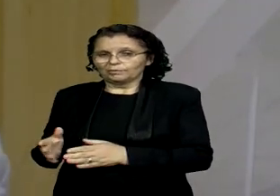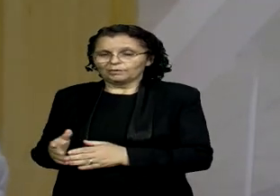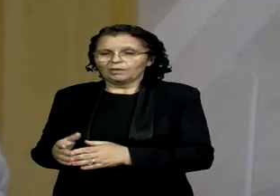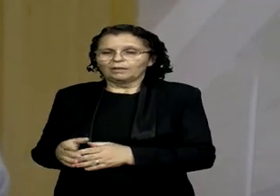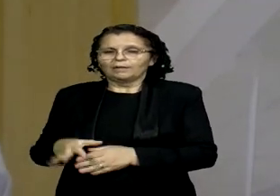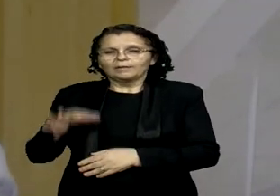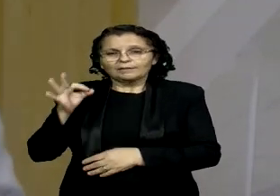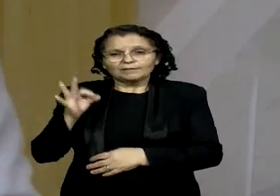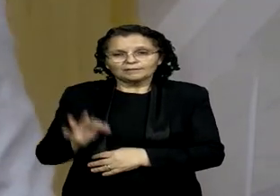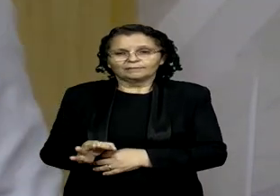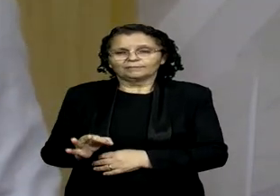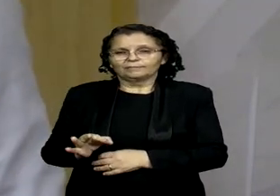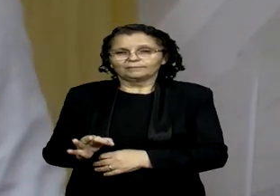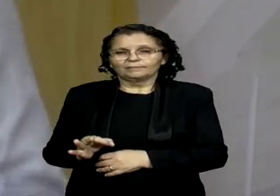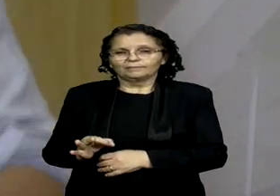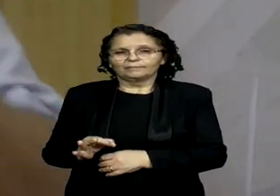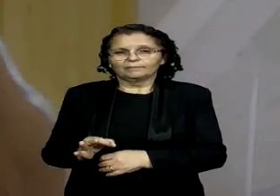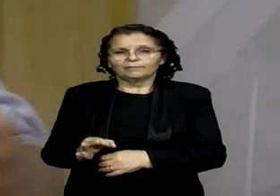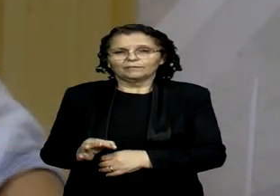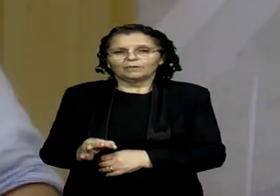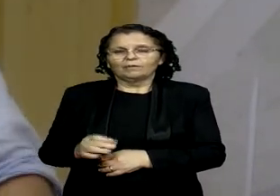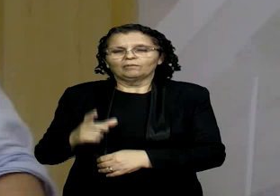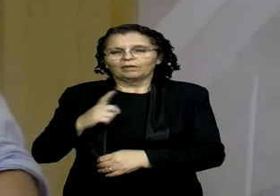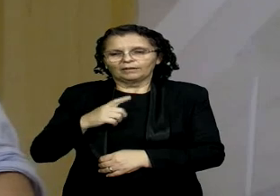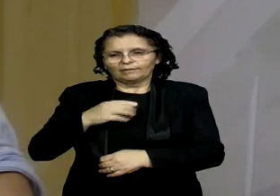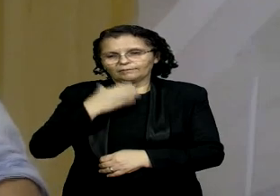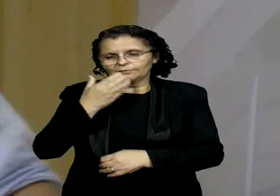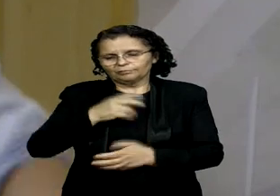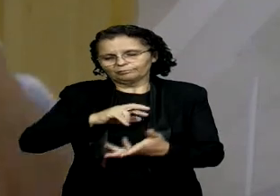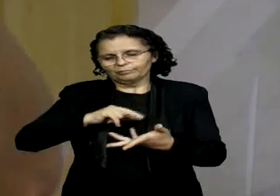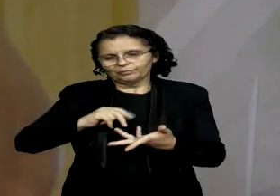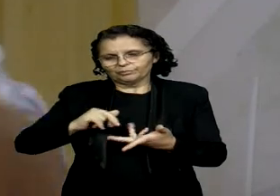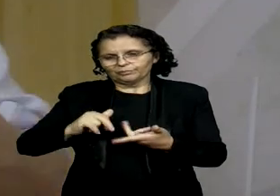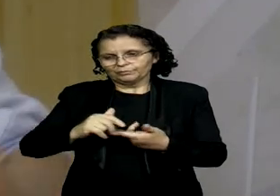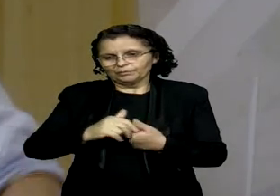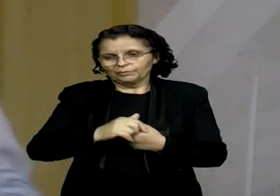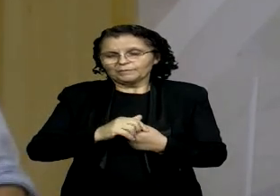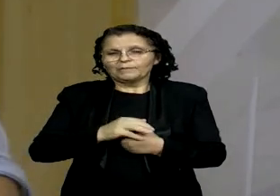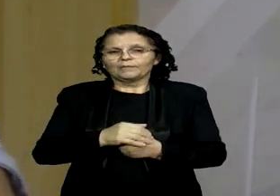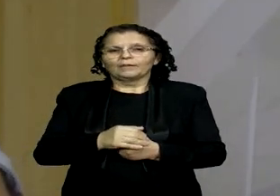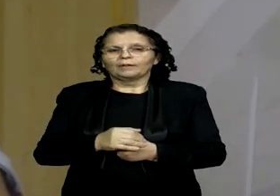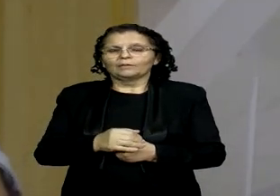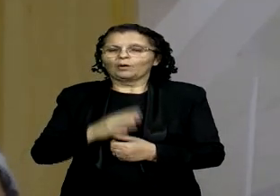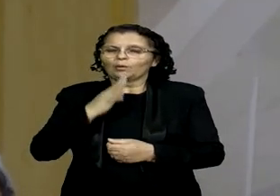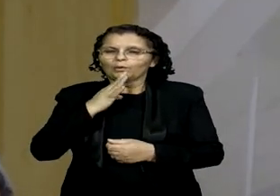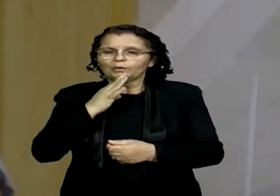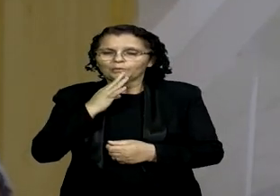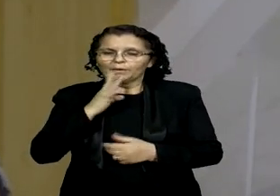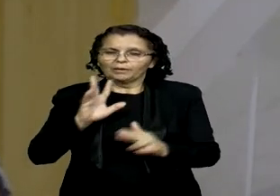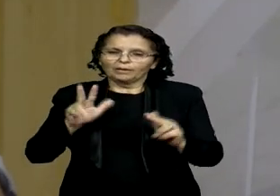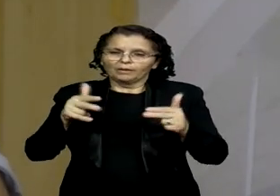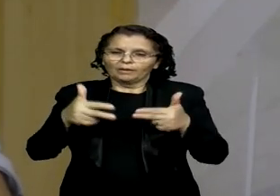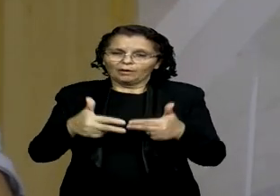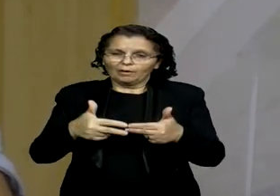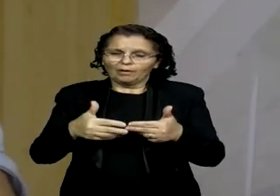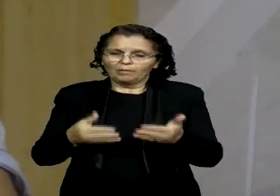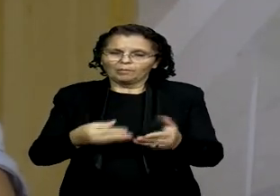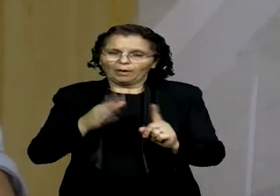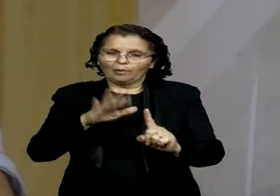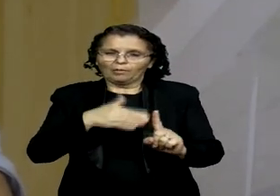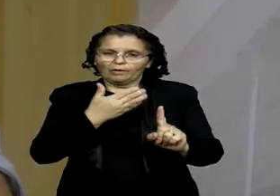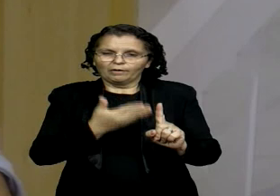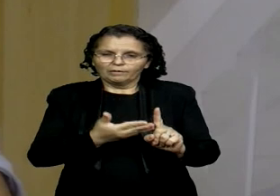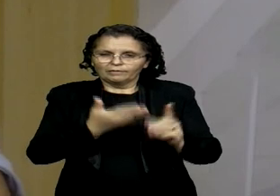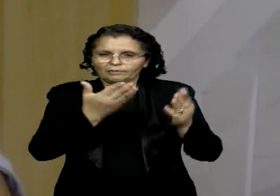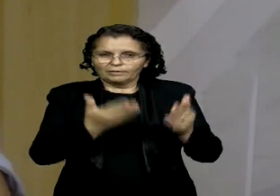com certeza, você vai colher muitos frutos ainda. Essa é só um reconhecimento da Câmara Municipal, mas, com